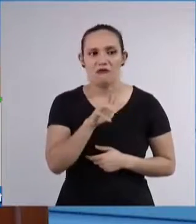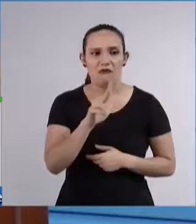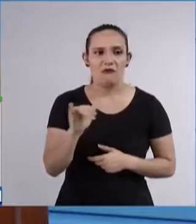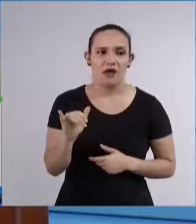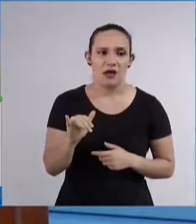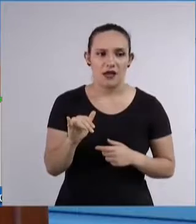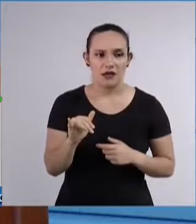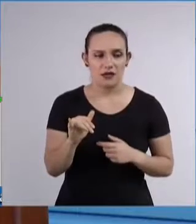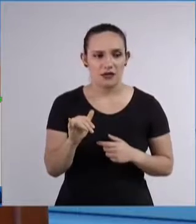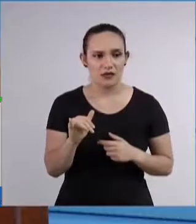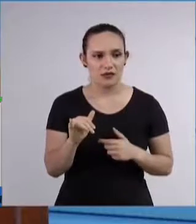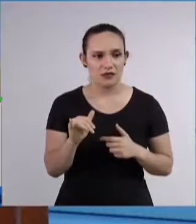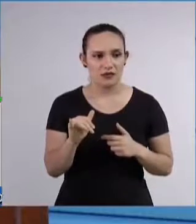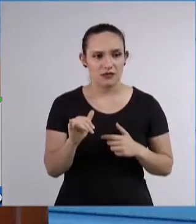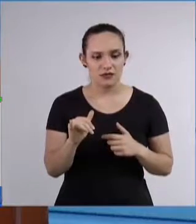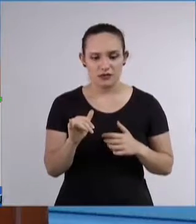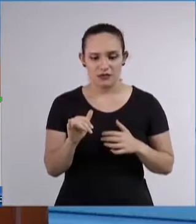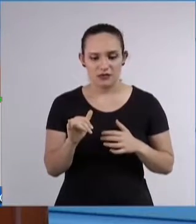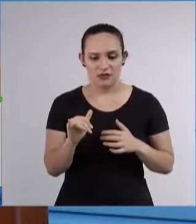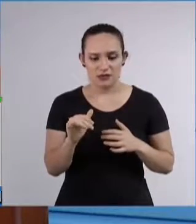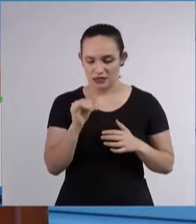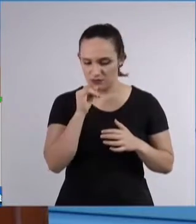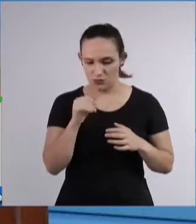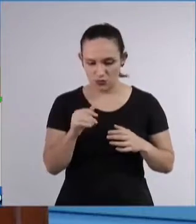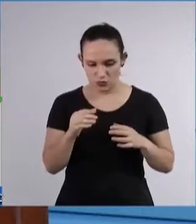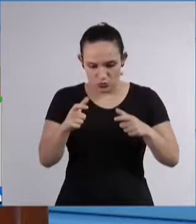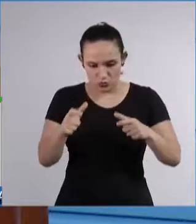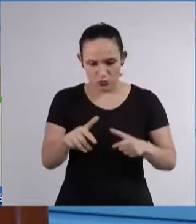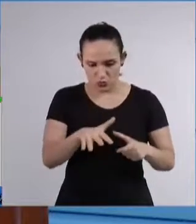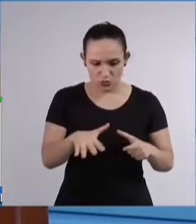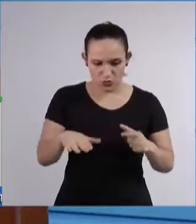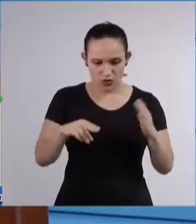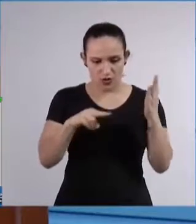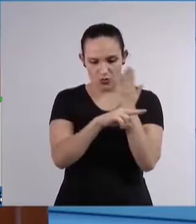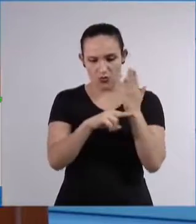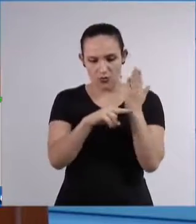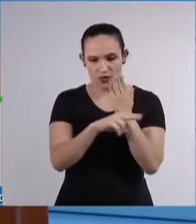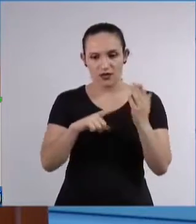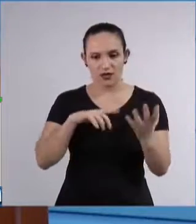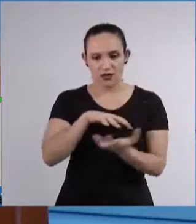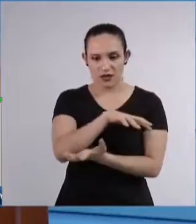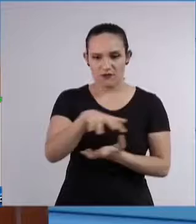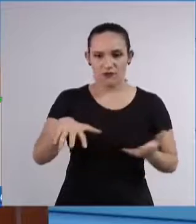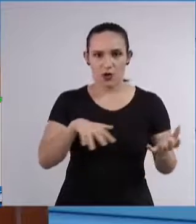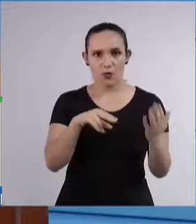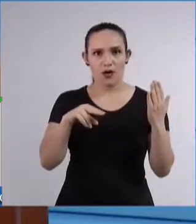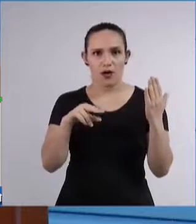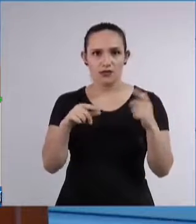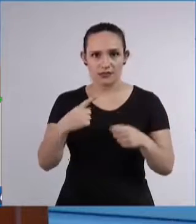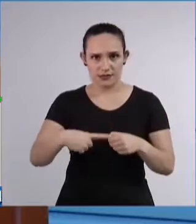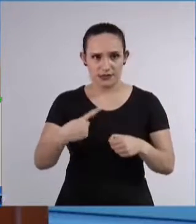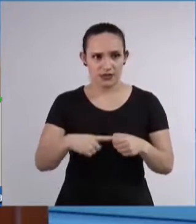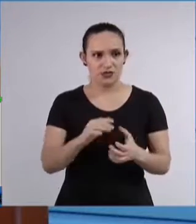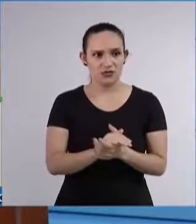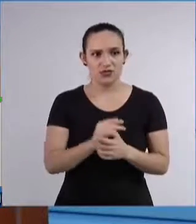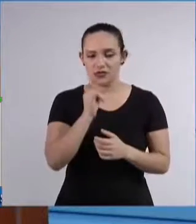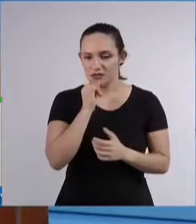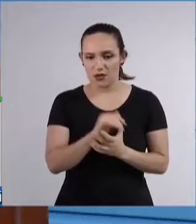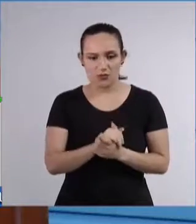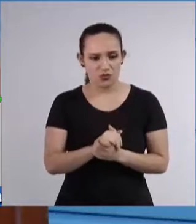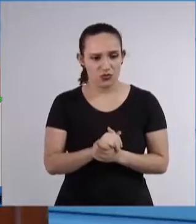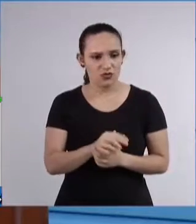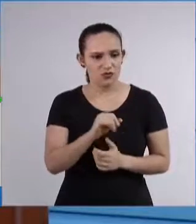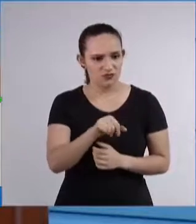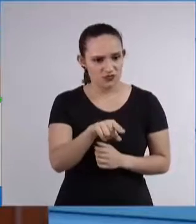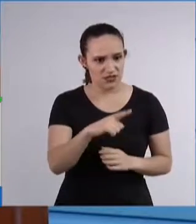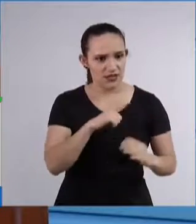o espaço do terreno urbano para fazer a reforma urbana, e quem não tinha casa ia morar junto com aquelas pessoas que tinham um